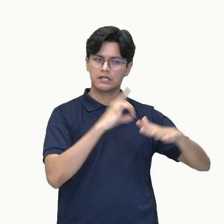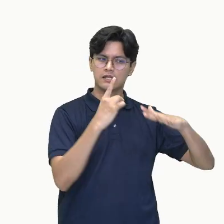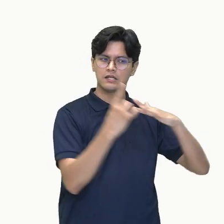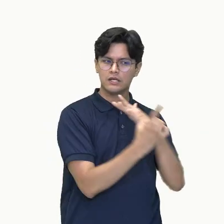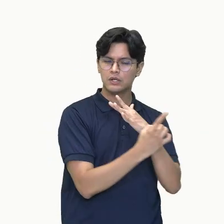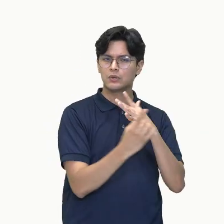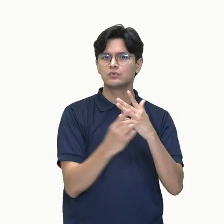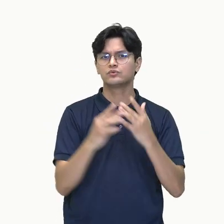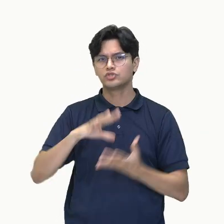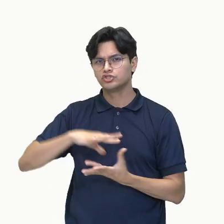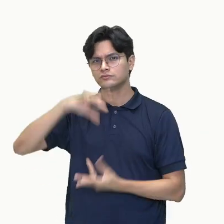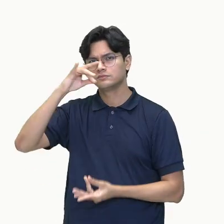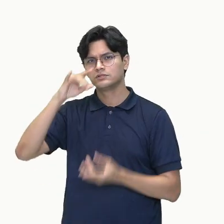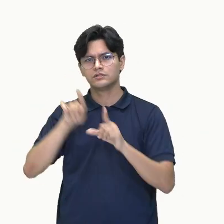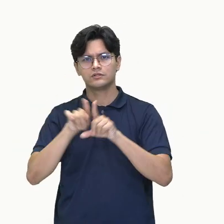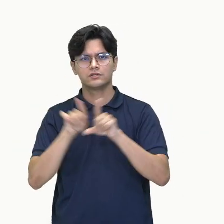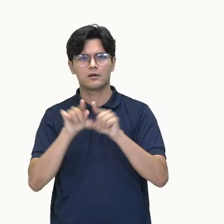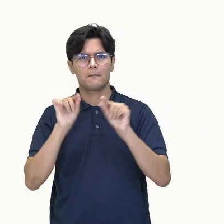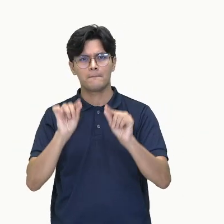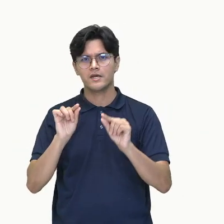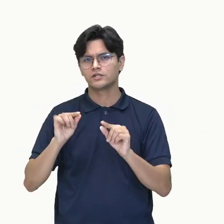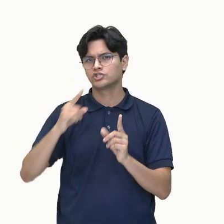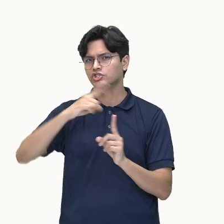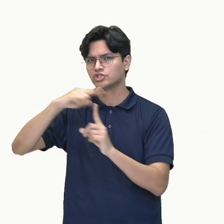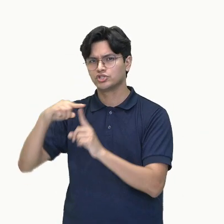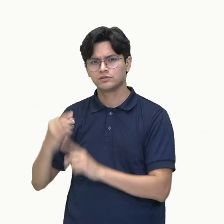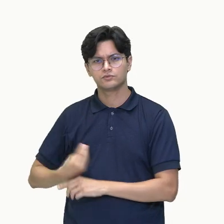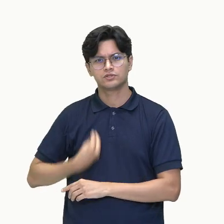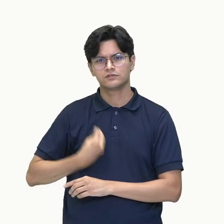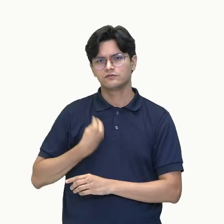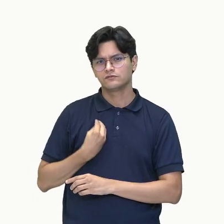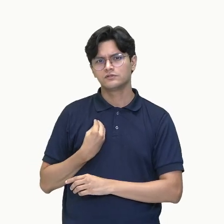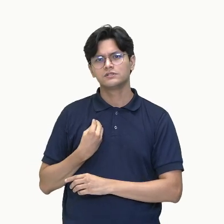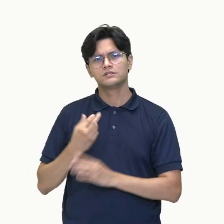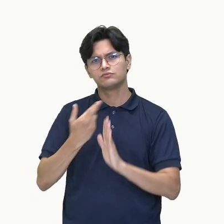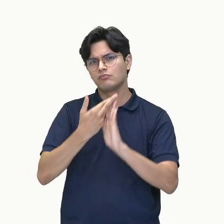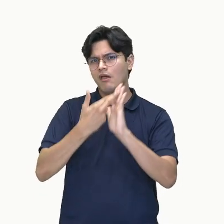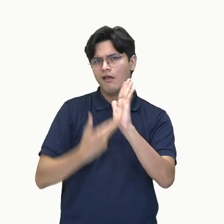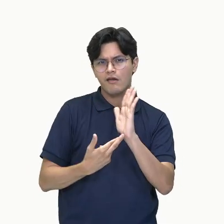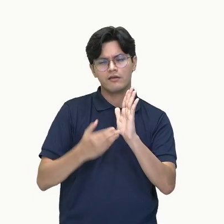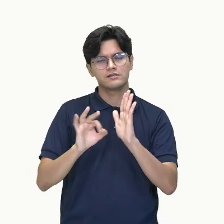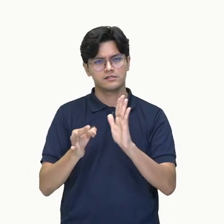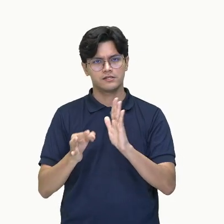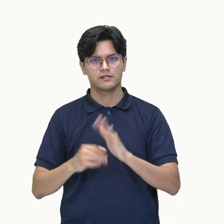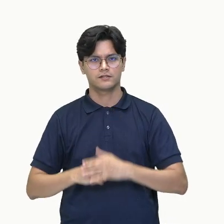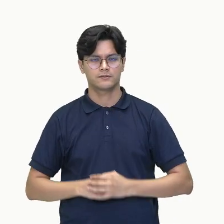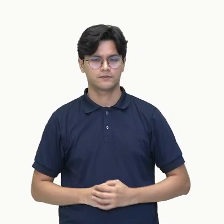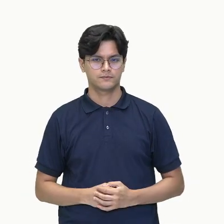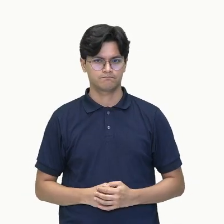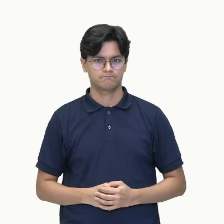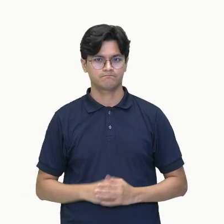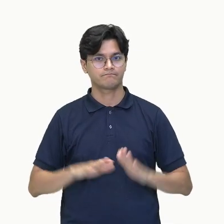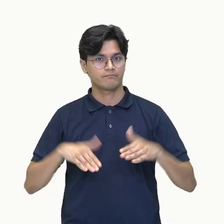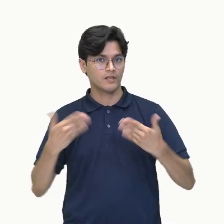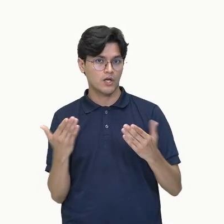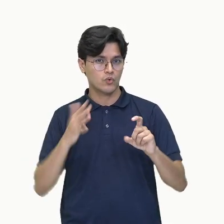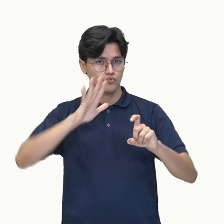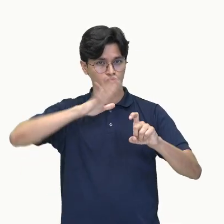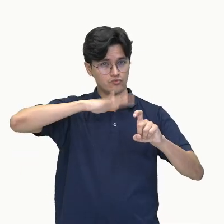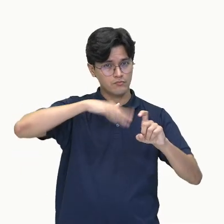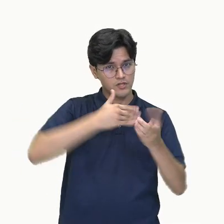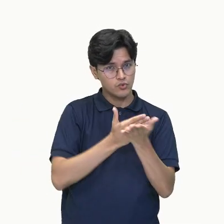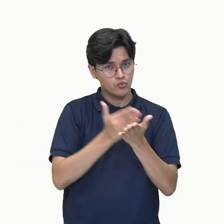a também normas de convivência, né? Esses mitos passaram a incluir